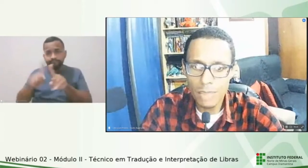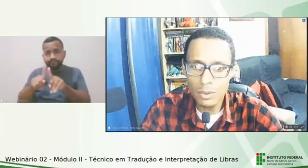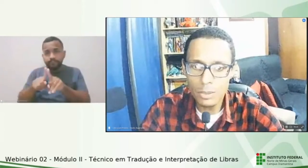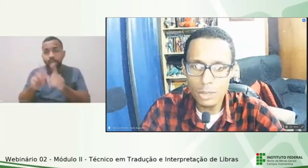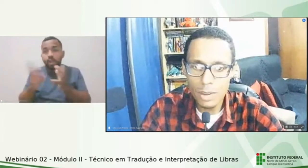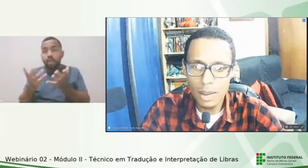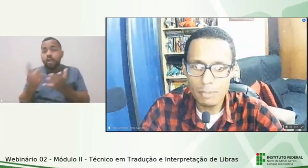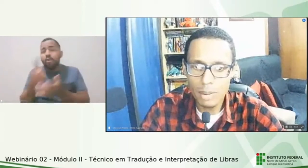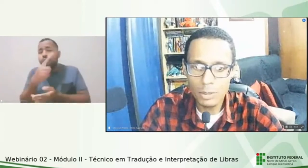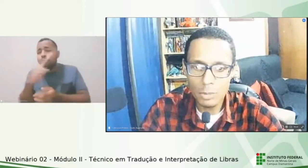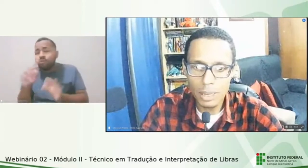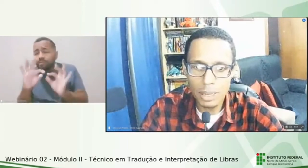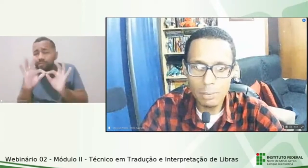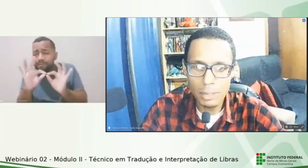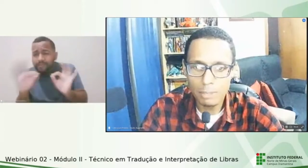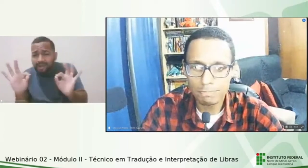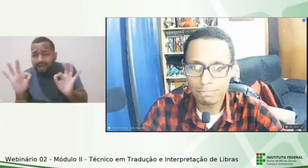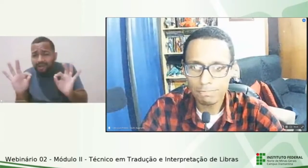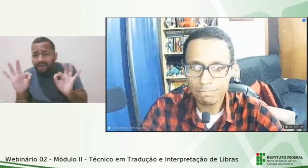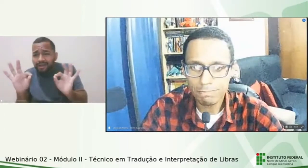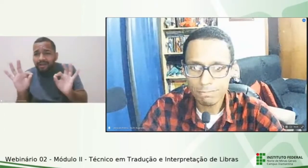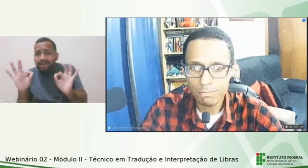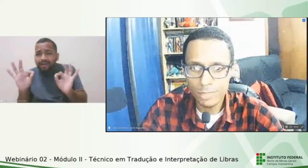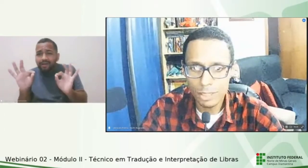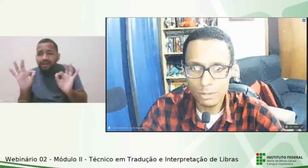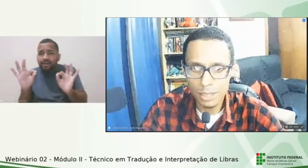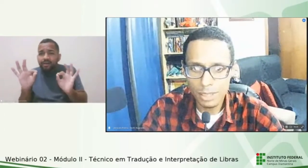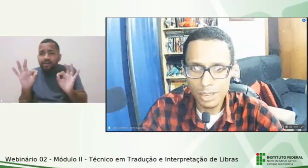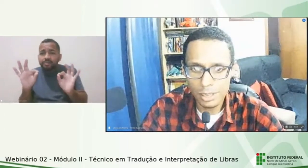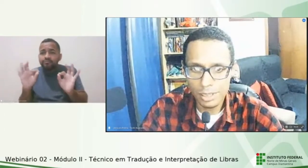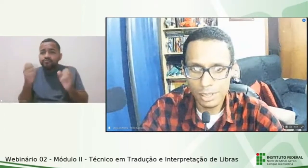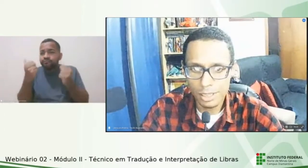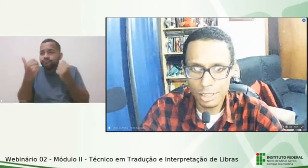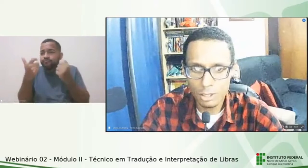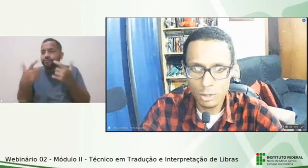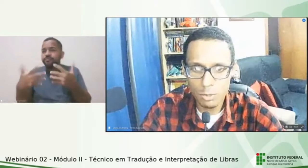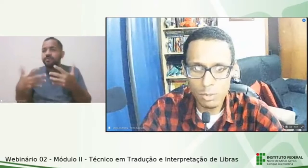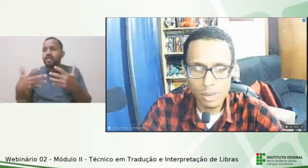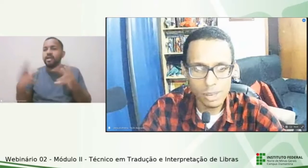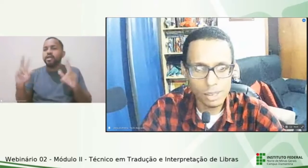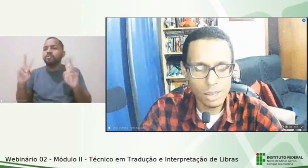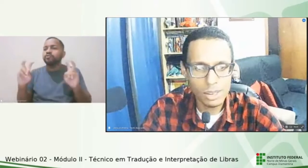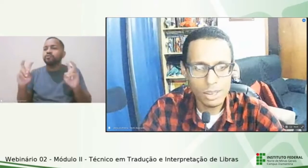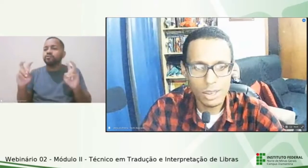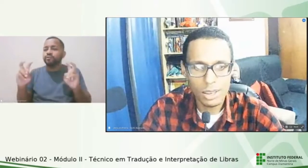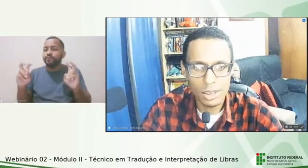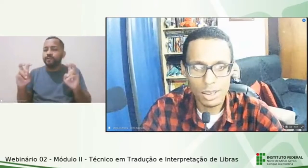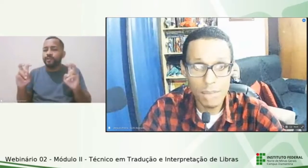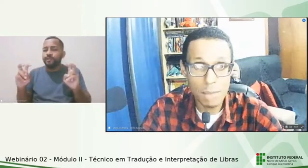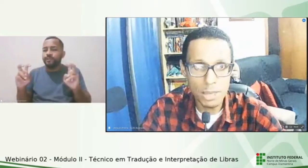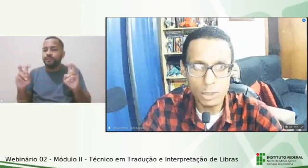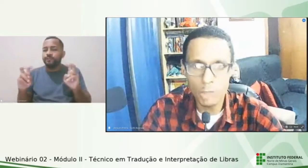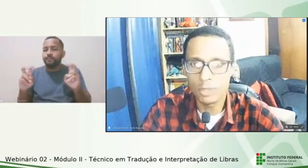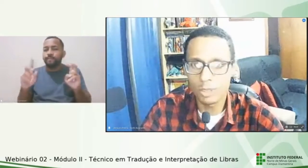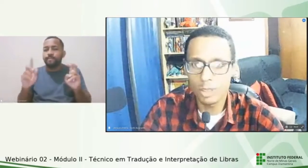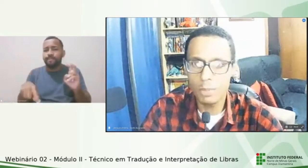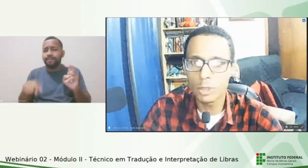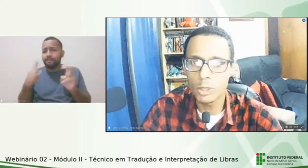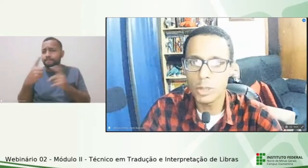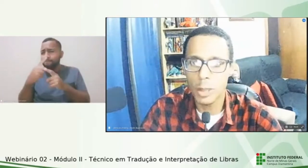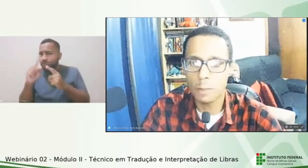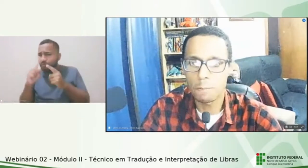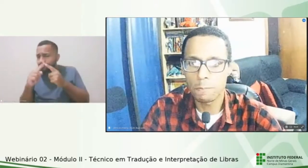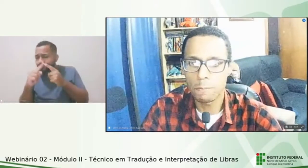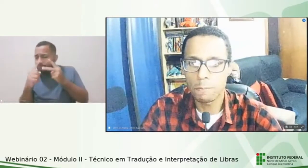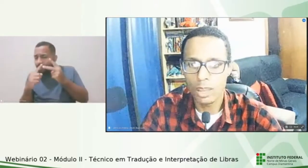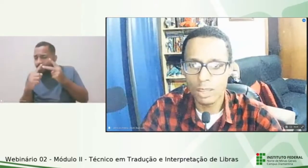na minha última lâmina, eu falei aqui sobre a minha penúltima, estou na penúltima